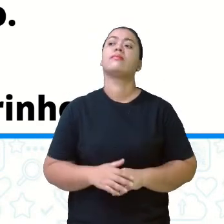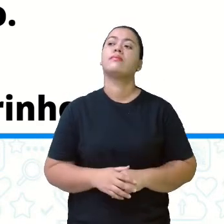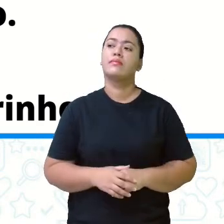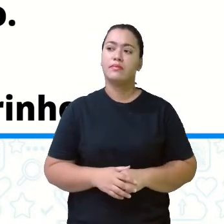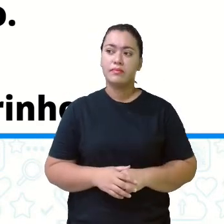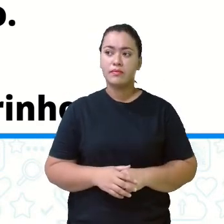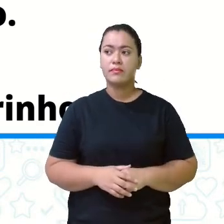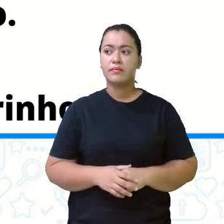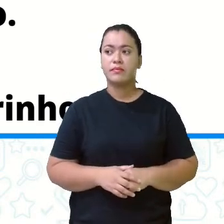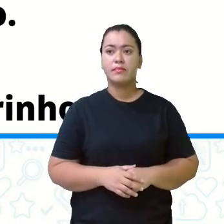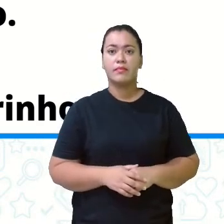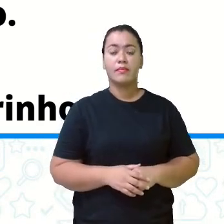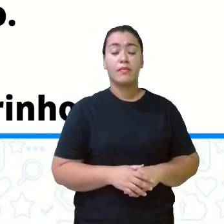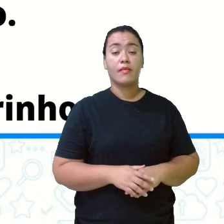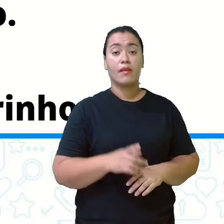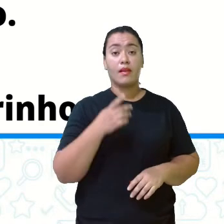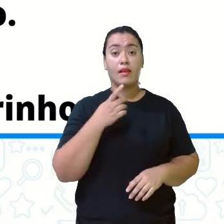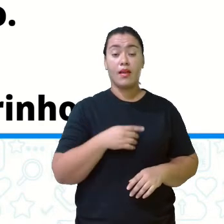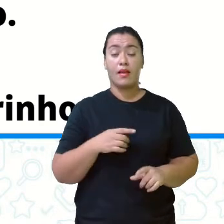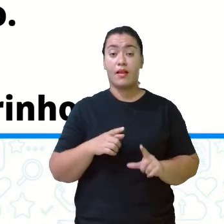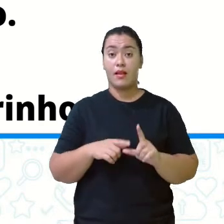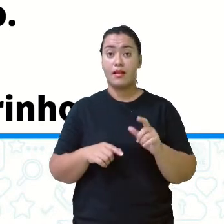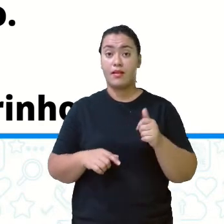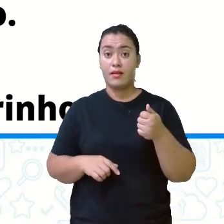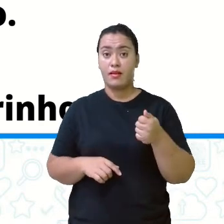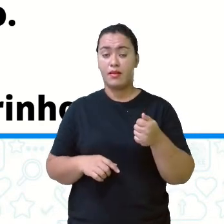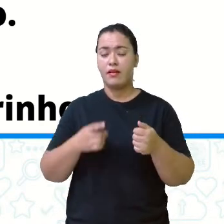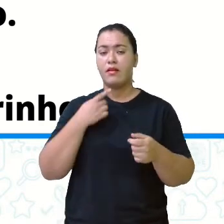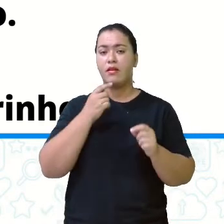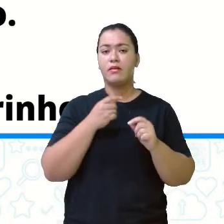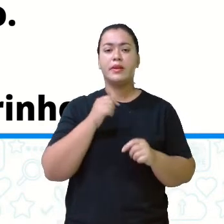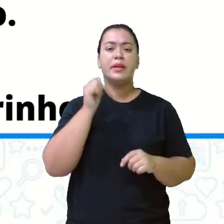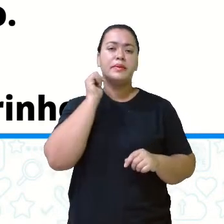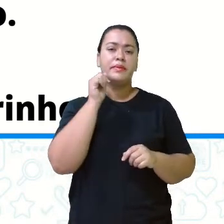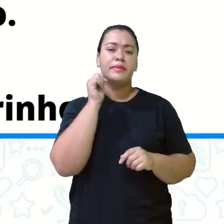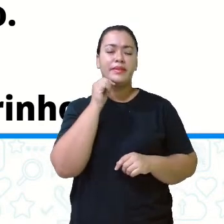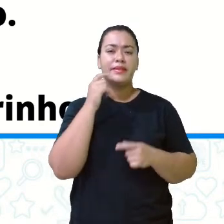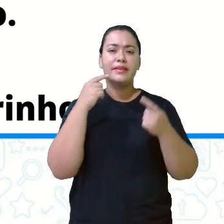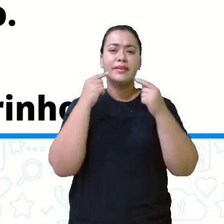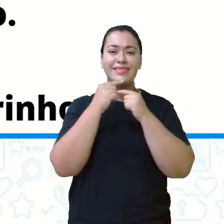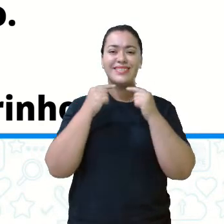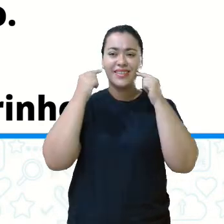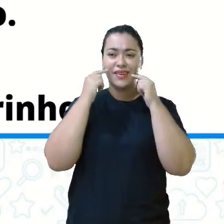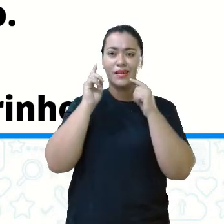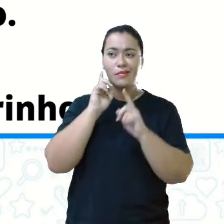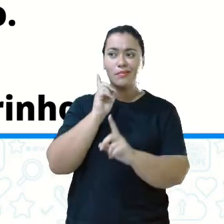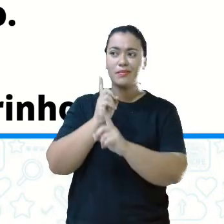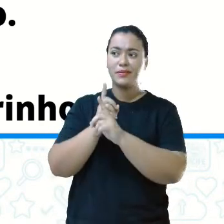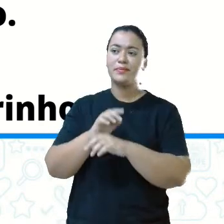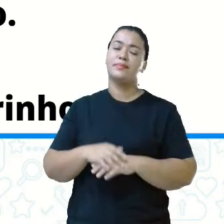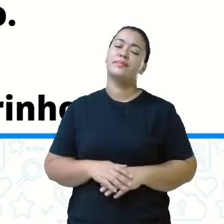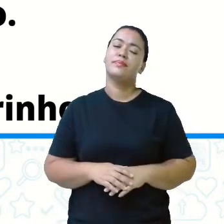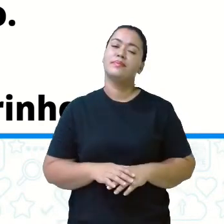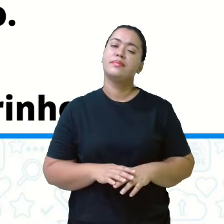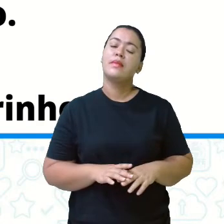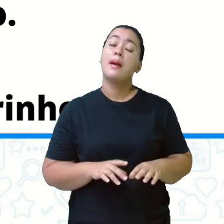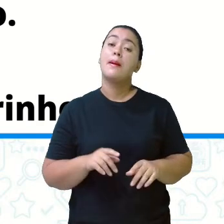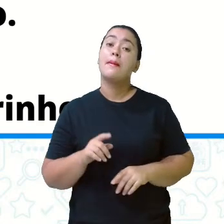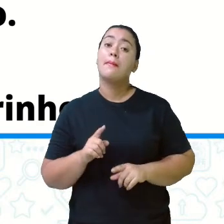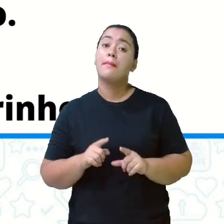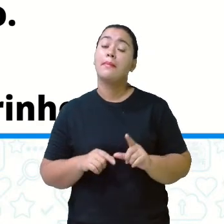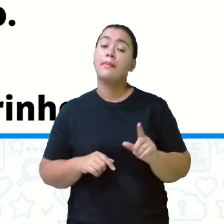diminutivo? Na frase A, diz assim: Cibele sorriu para ele. Na frase